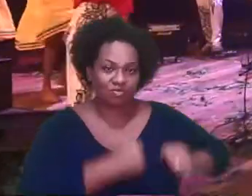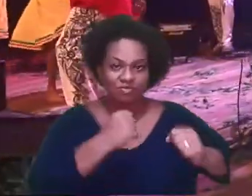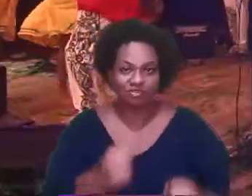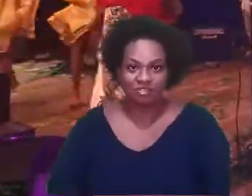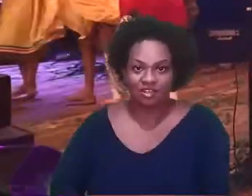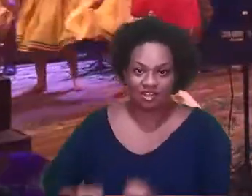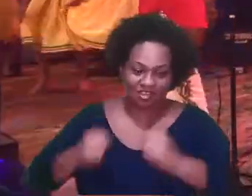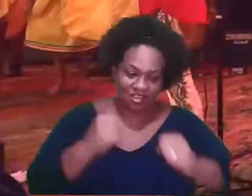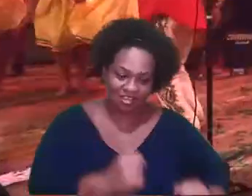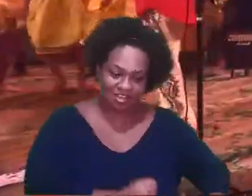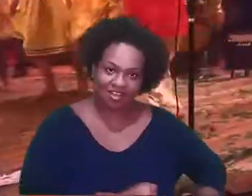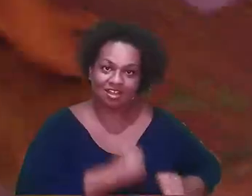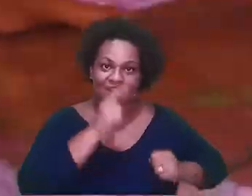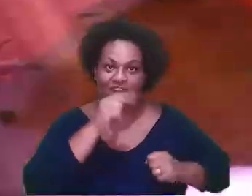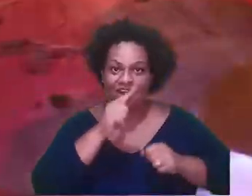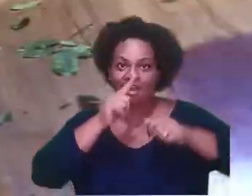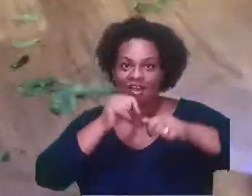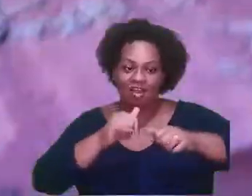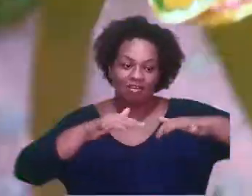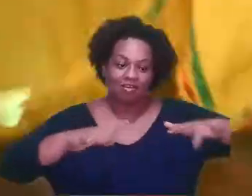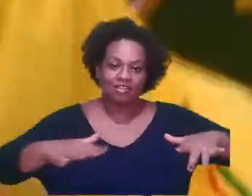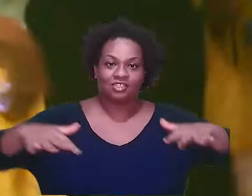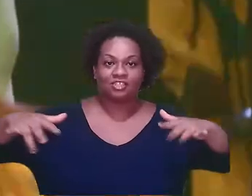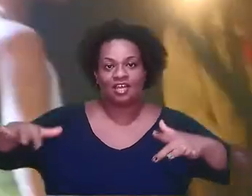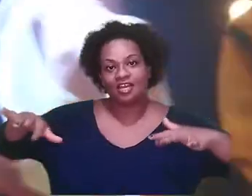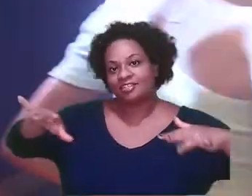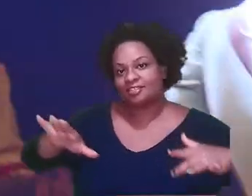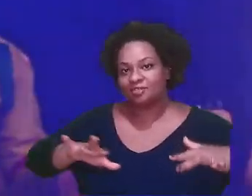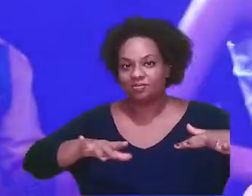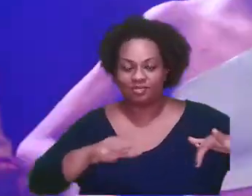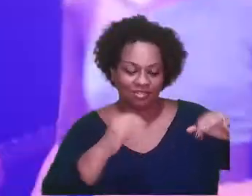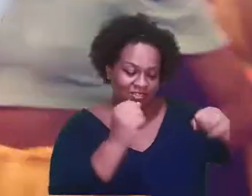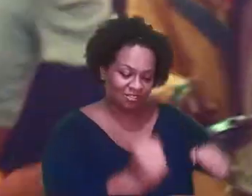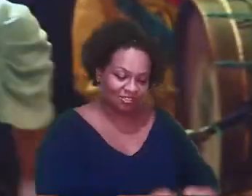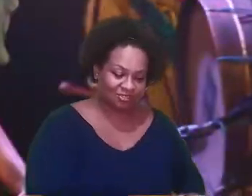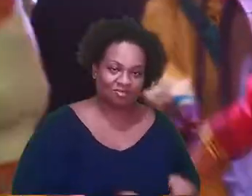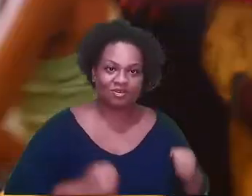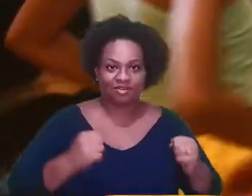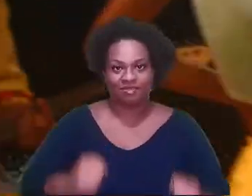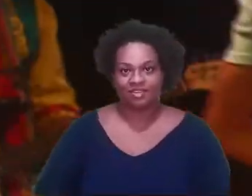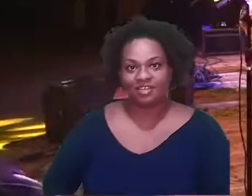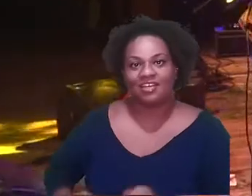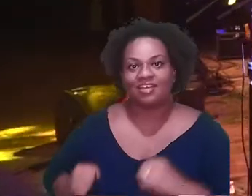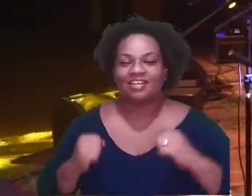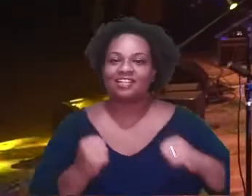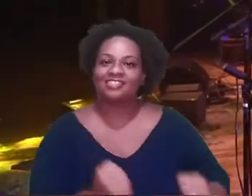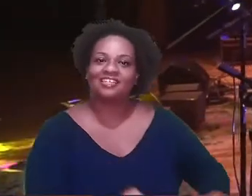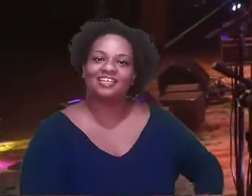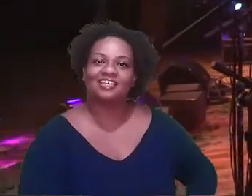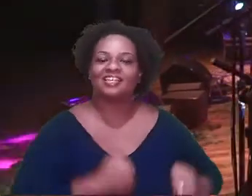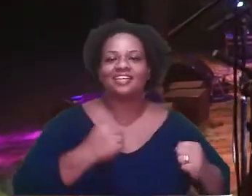jangada no mar. E vamos embora, Zé Reis, volta a jangada no mar. E vamos embora, Zé Reis,